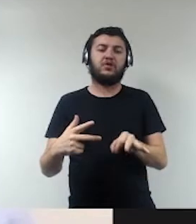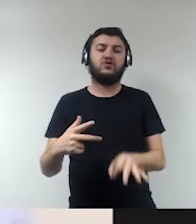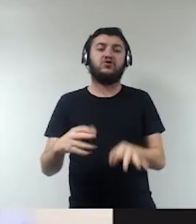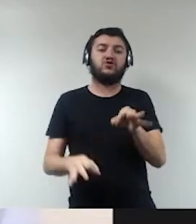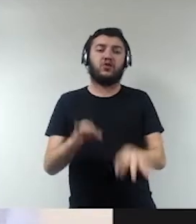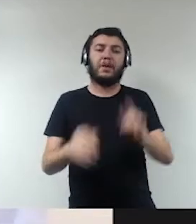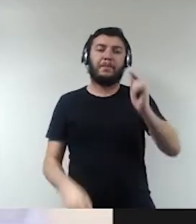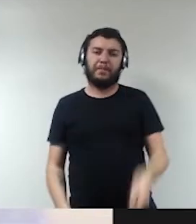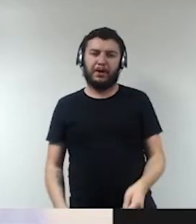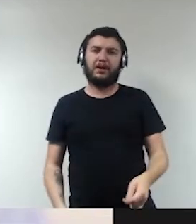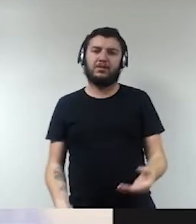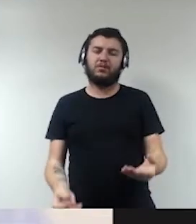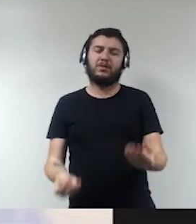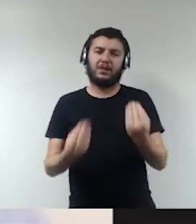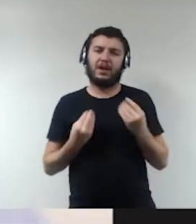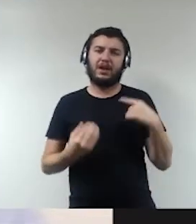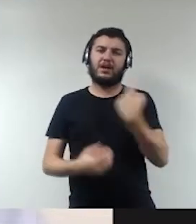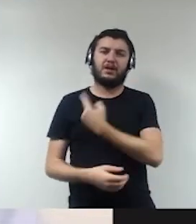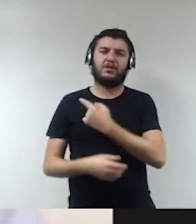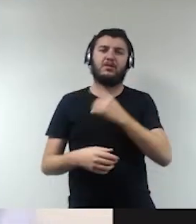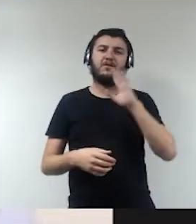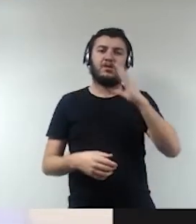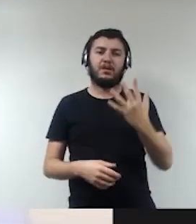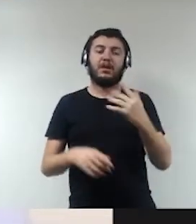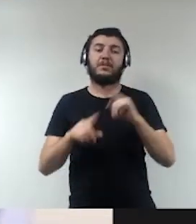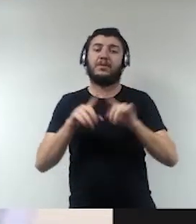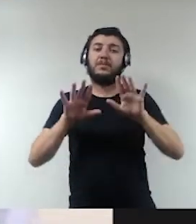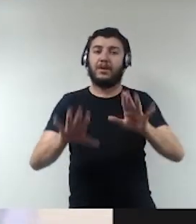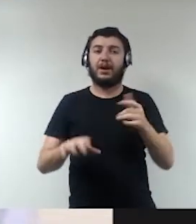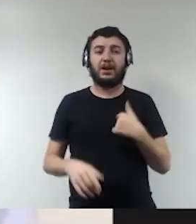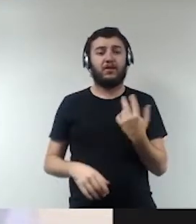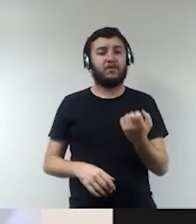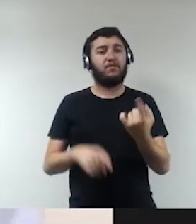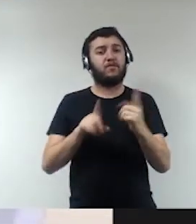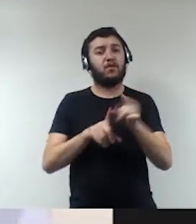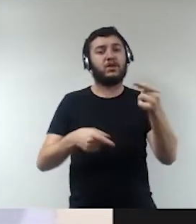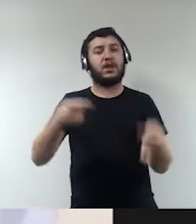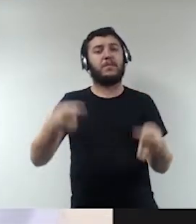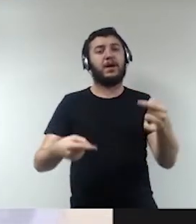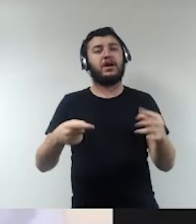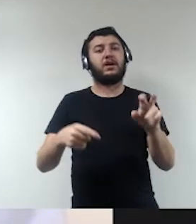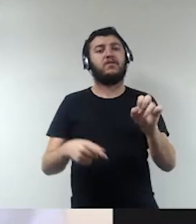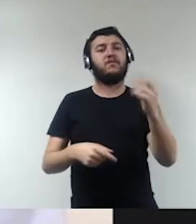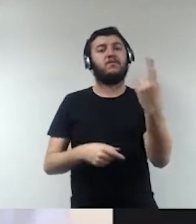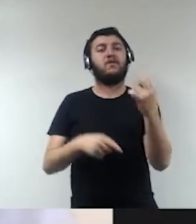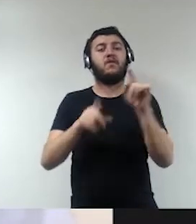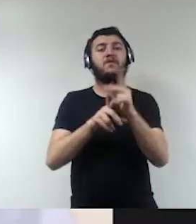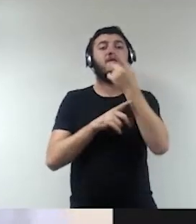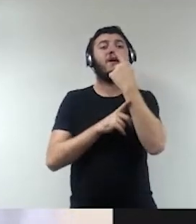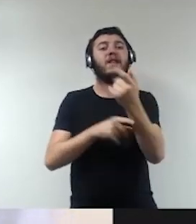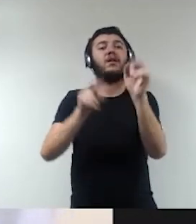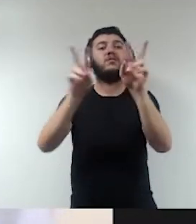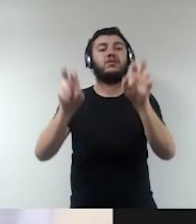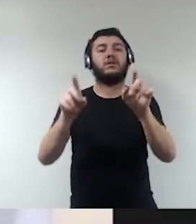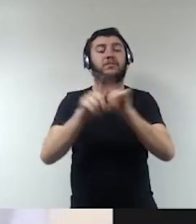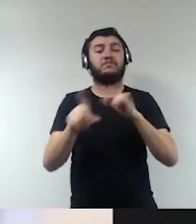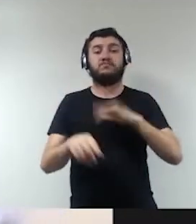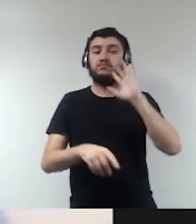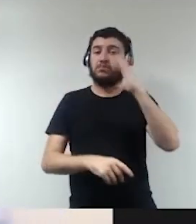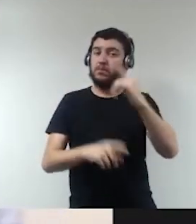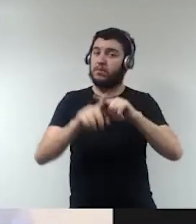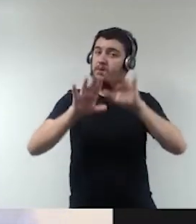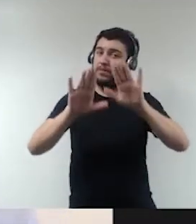sou submetido a discutir, trocar ideias sobre a solução em autocomposição, o